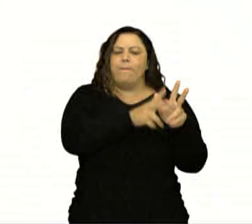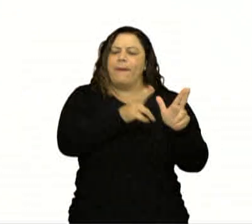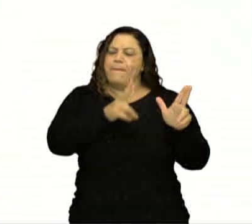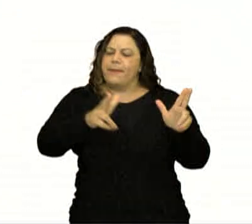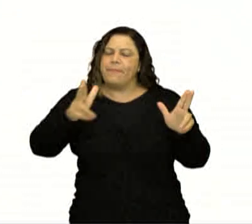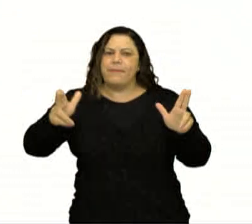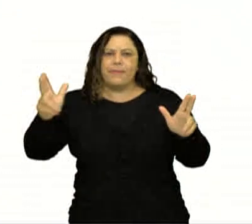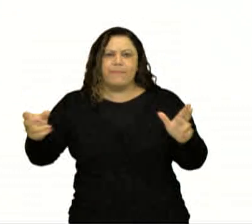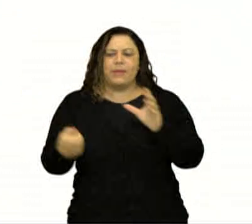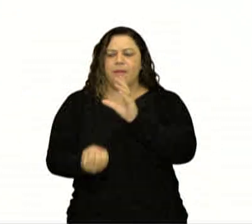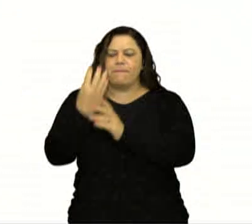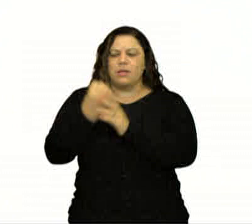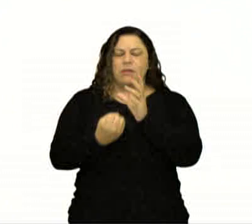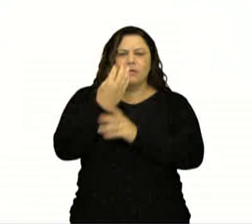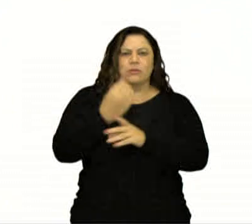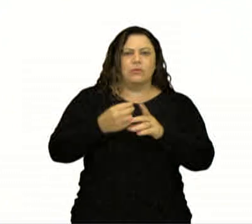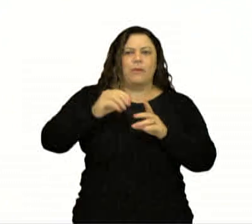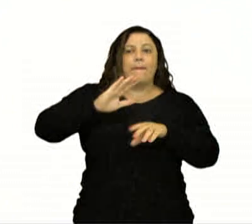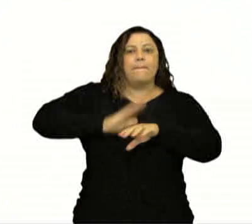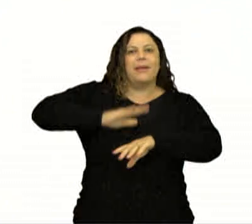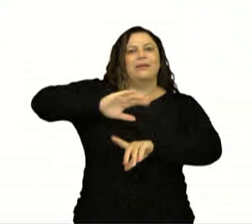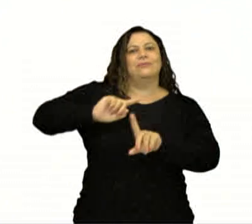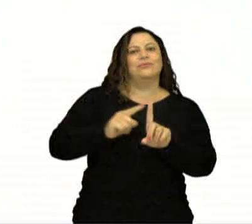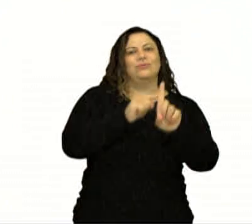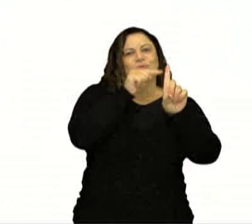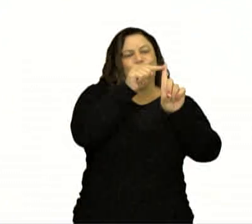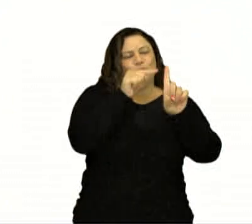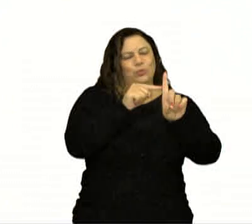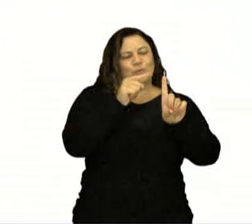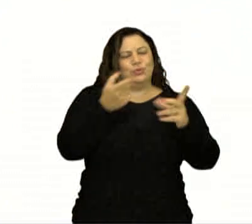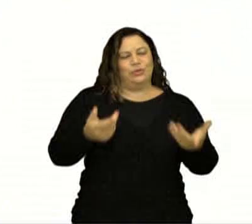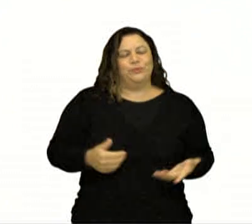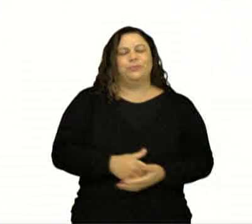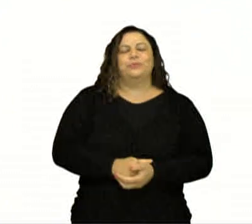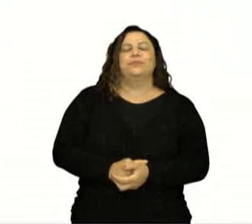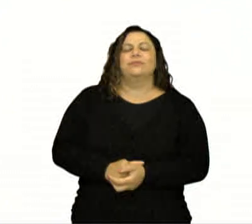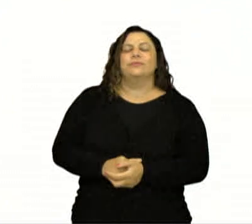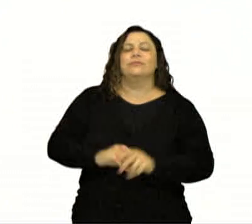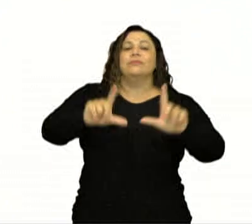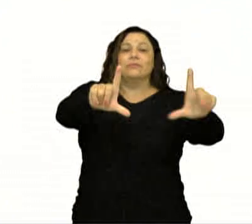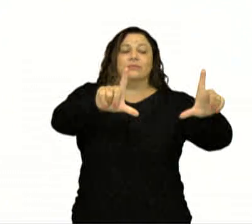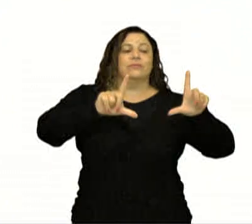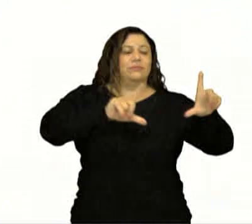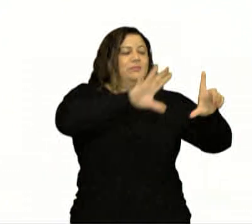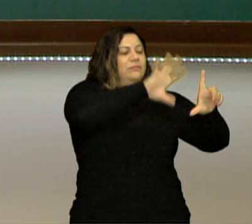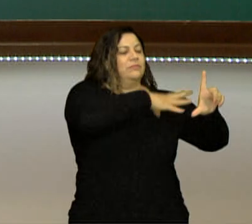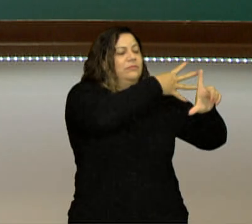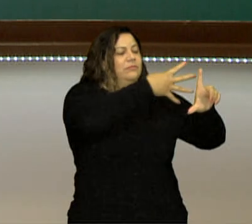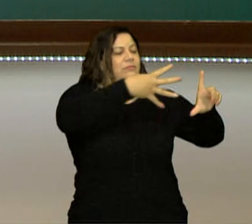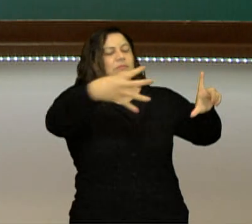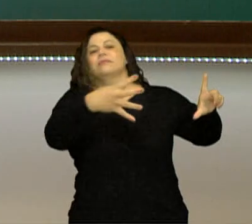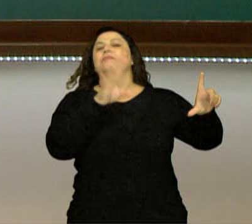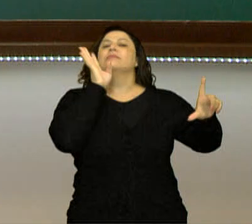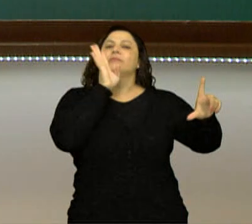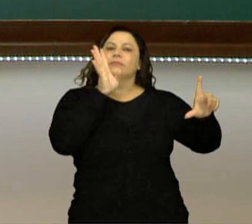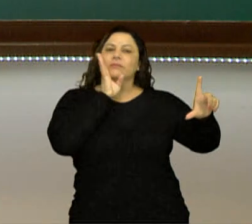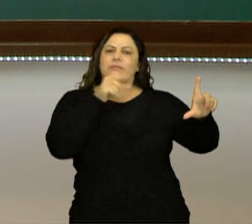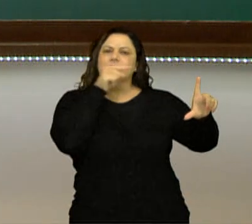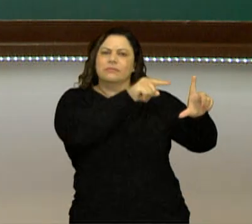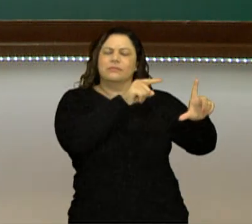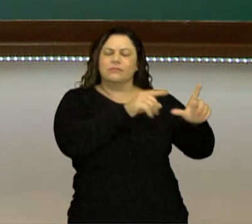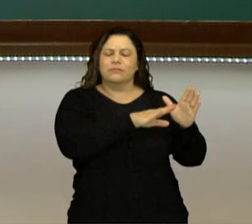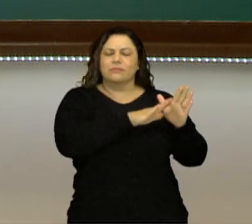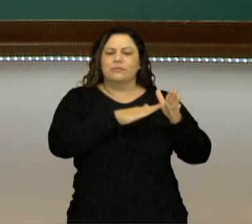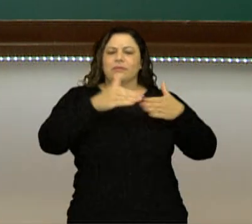produzir mais de um tipo de aminoácido. E essa tabela, gente, é muito legal se trabalhar com ela em sala de aula, que ela vai dar as sequências